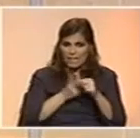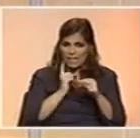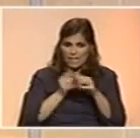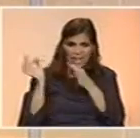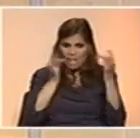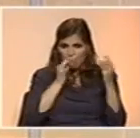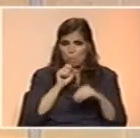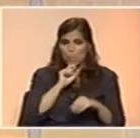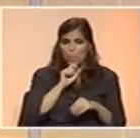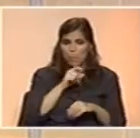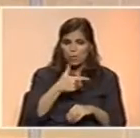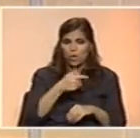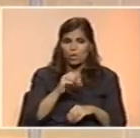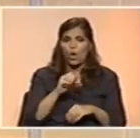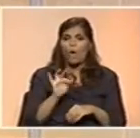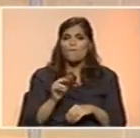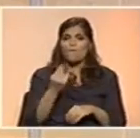sardinha, não é? Pode ser ao tofu neste caso.